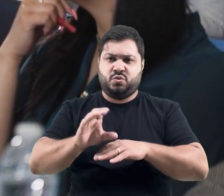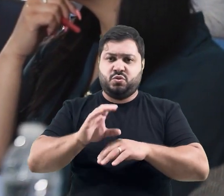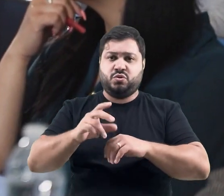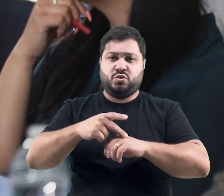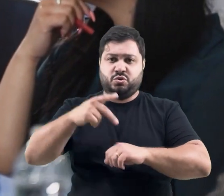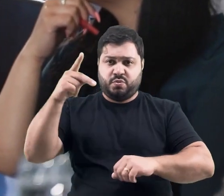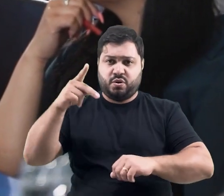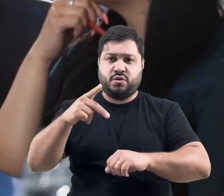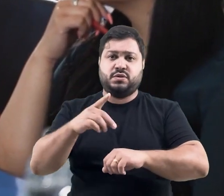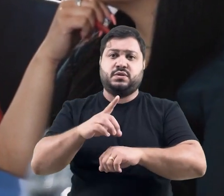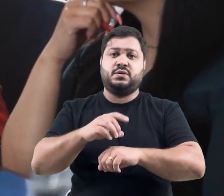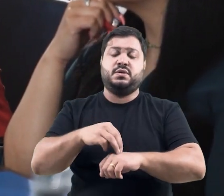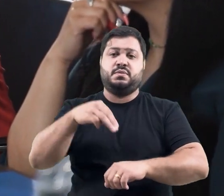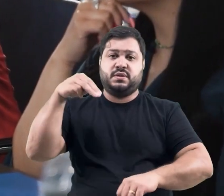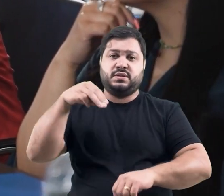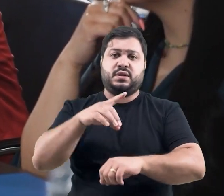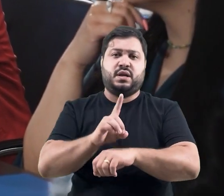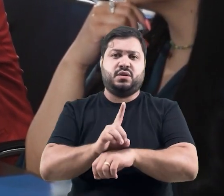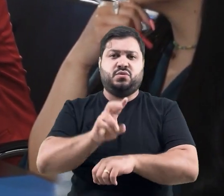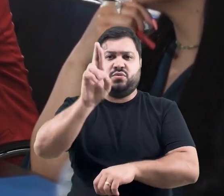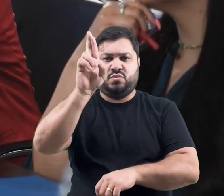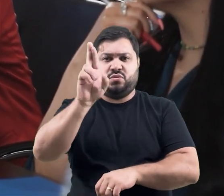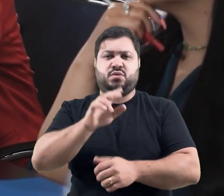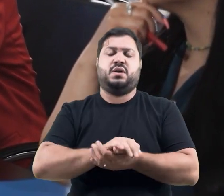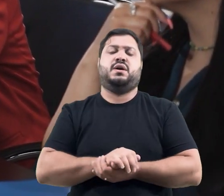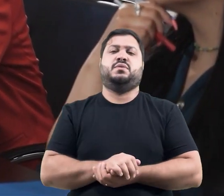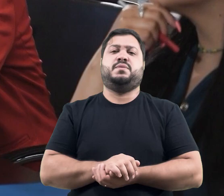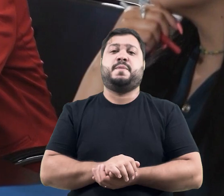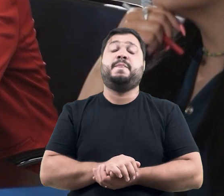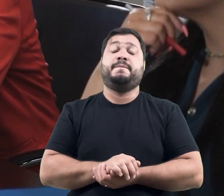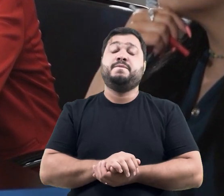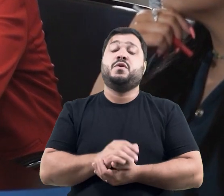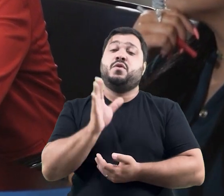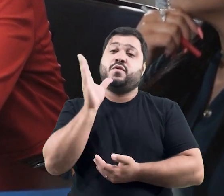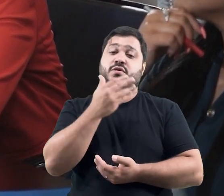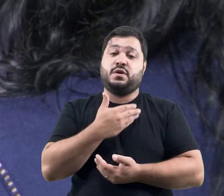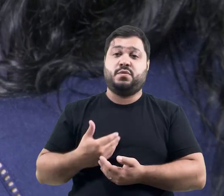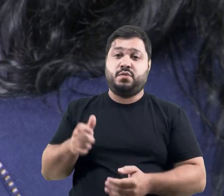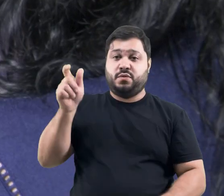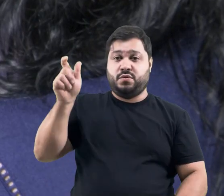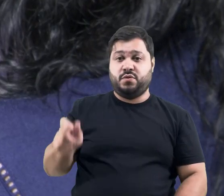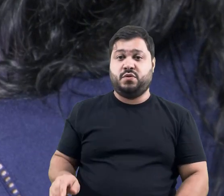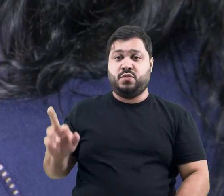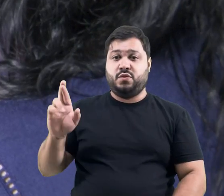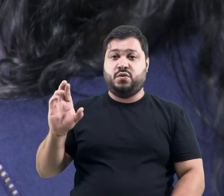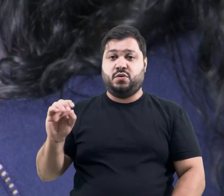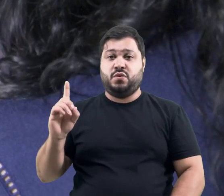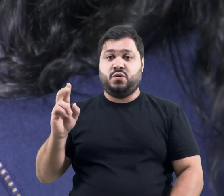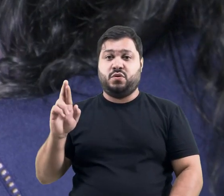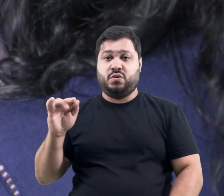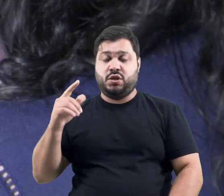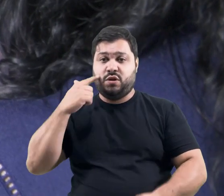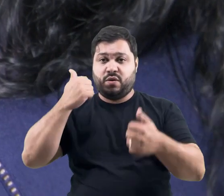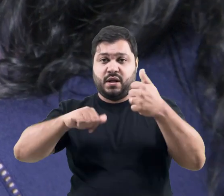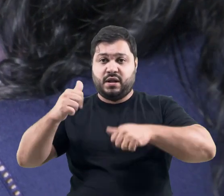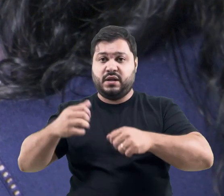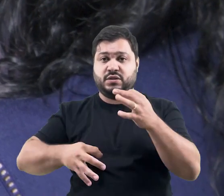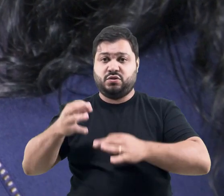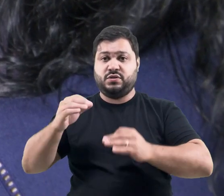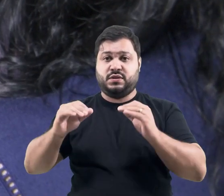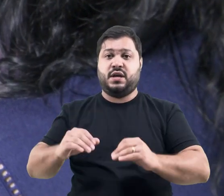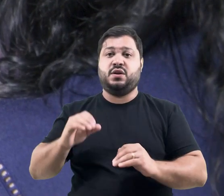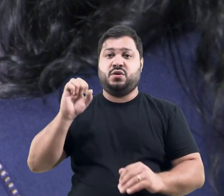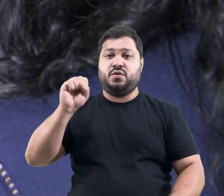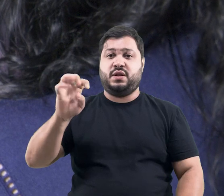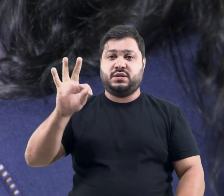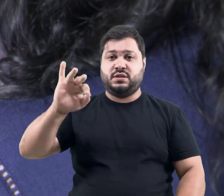ou certificados de cursos de pós-graduação em sentido amplo ou estrito. O servidor Rodrigo Lopes, analista